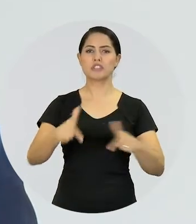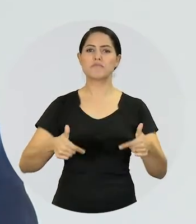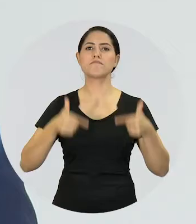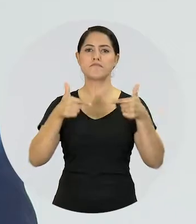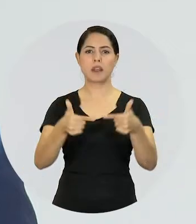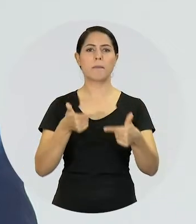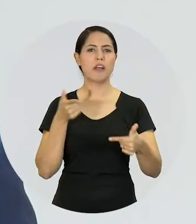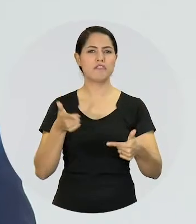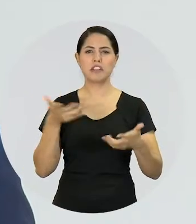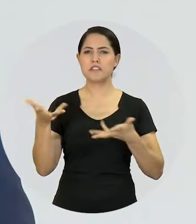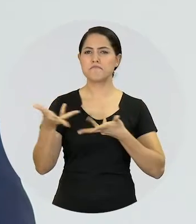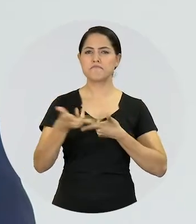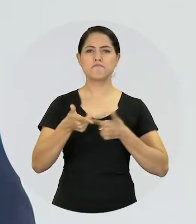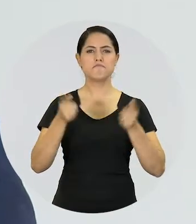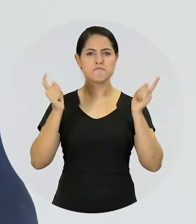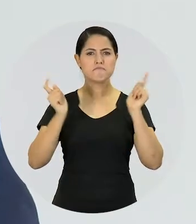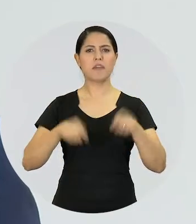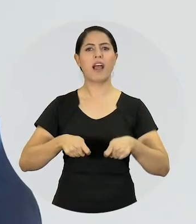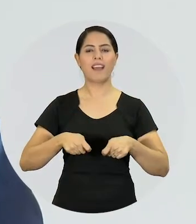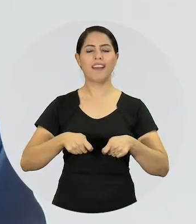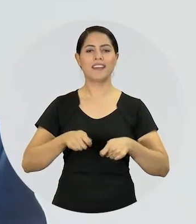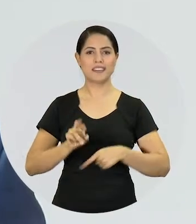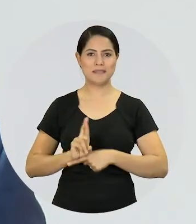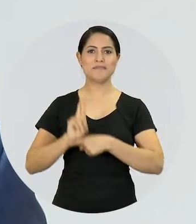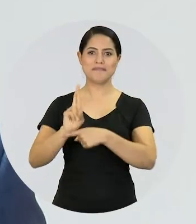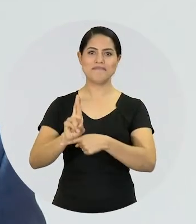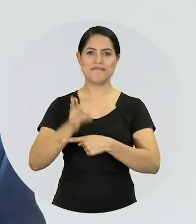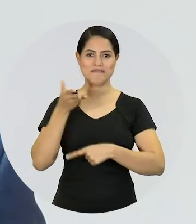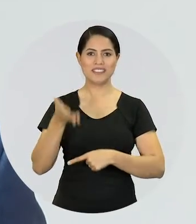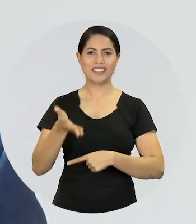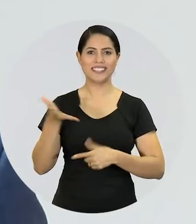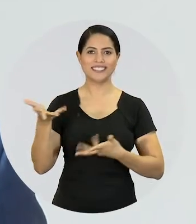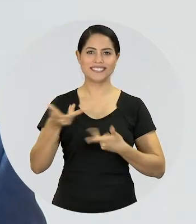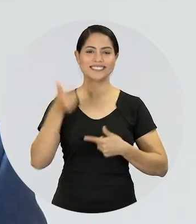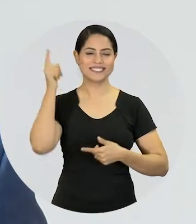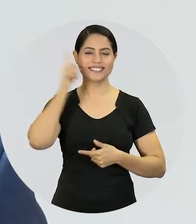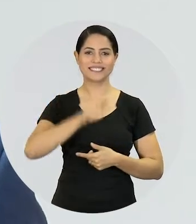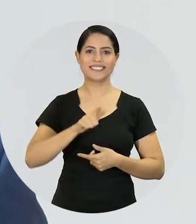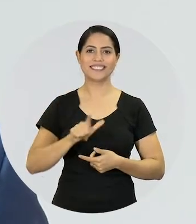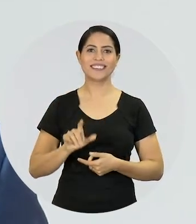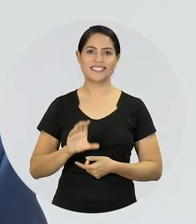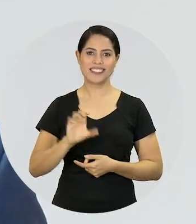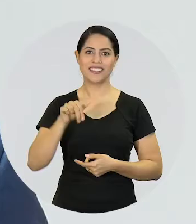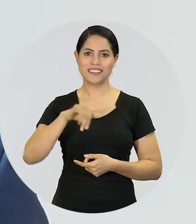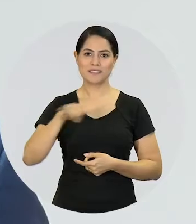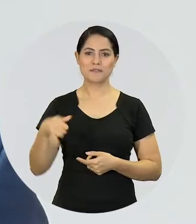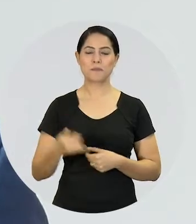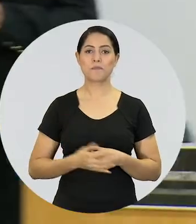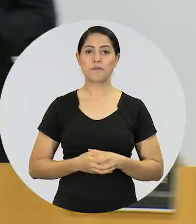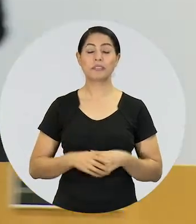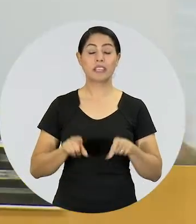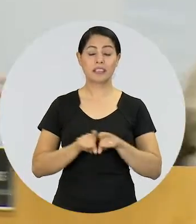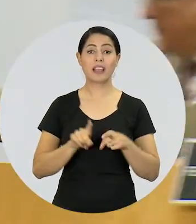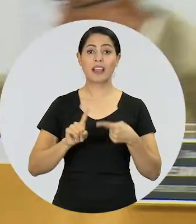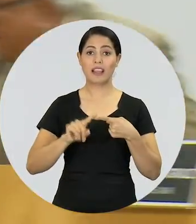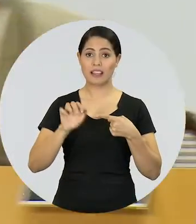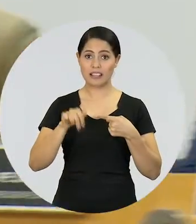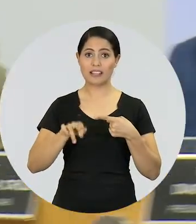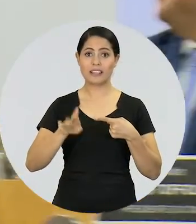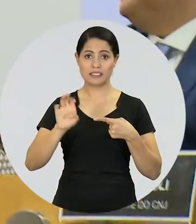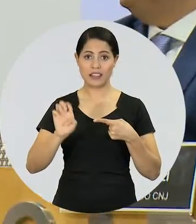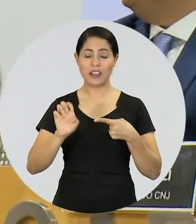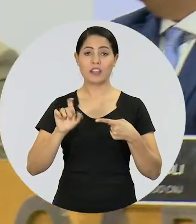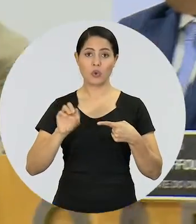trabalho, reconhecimento à excelente representação que ele fez do Conselho Federal no CNJ. O advogado